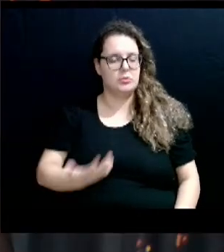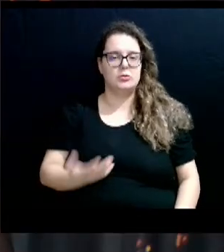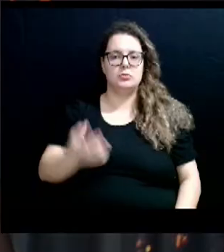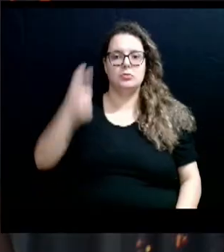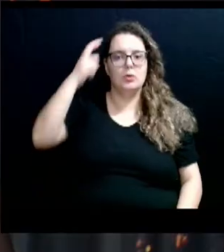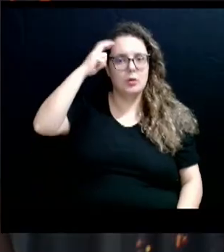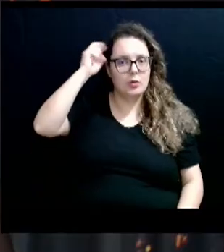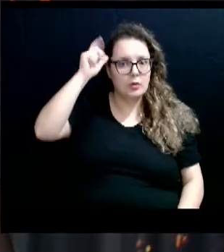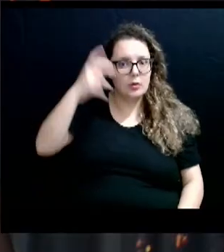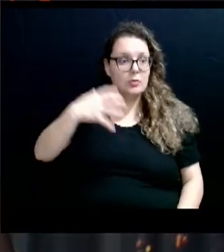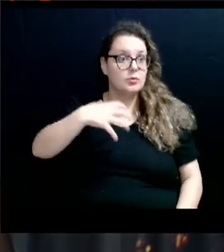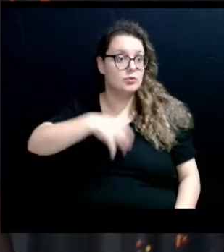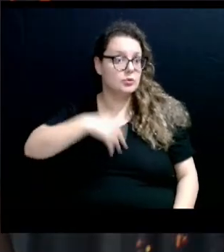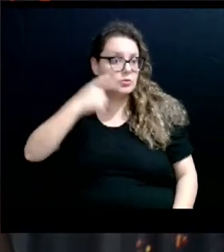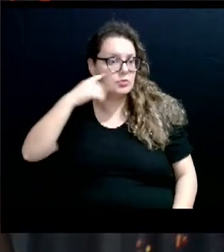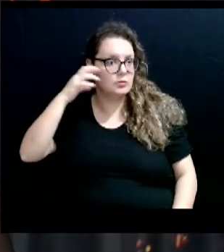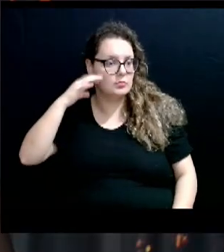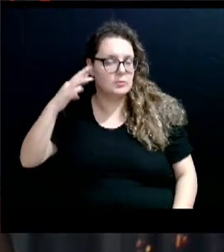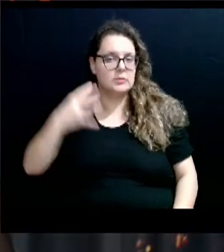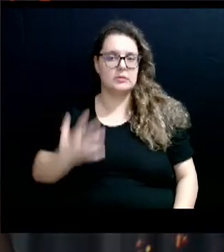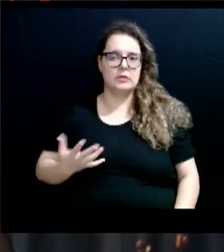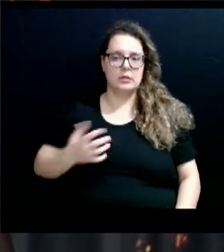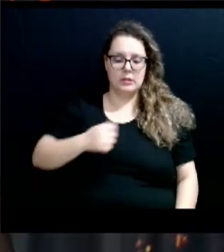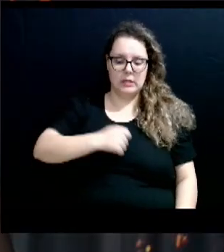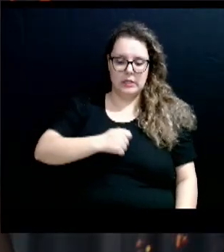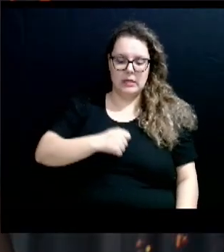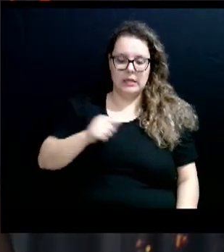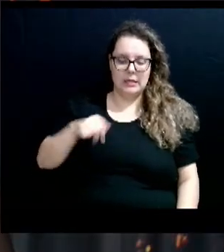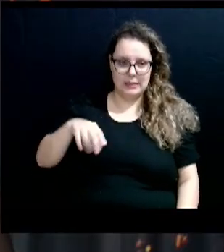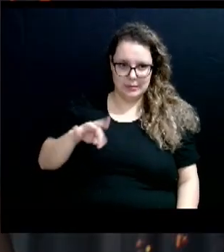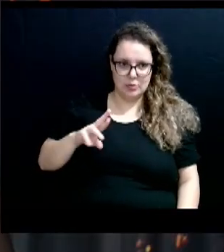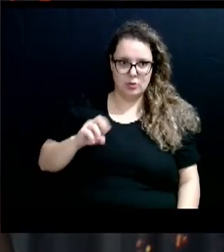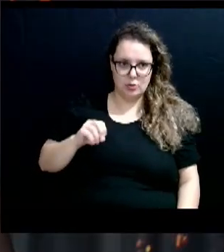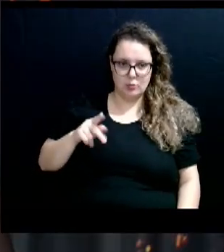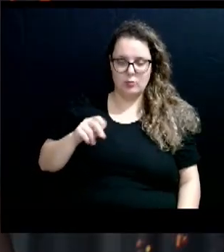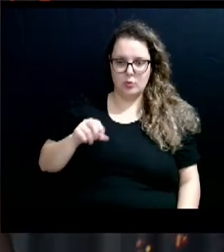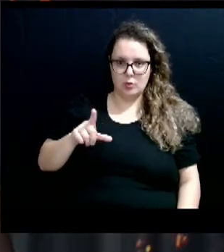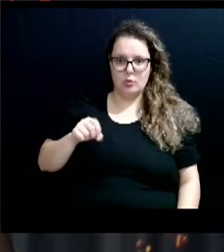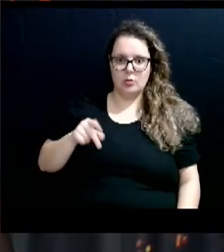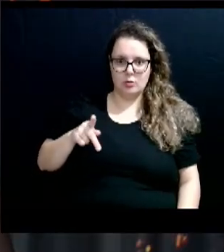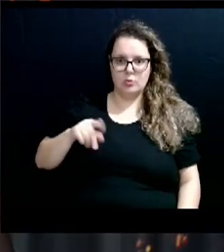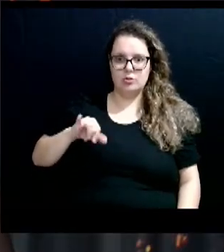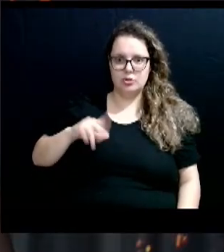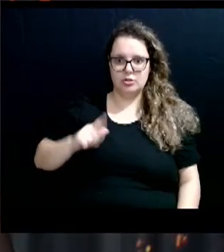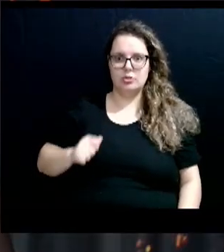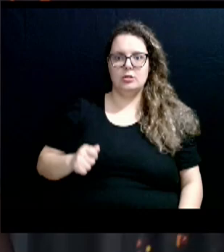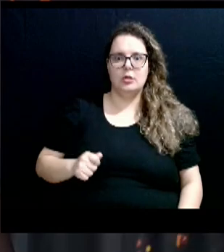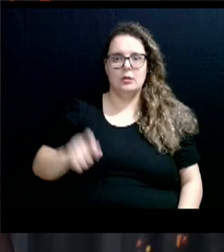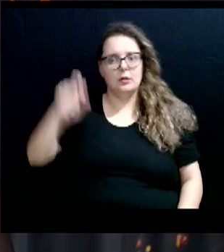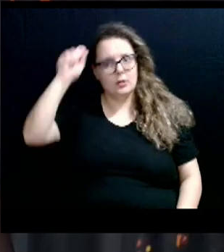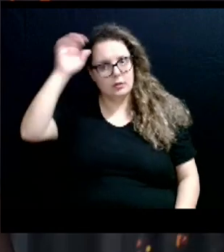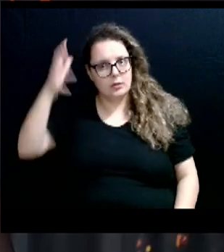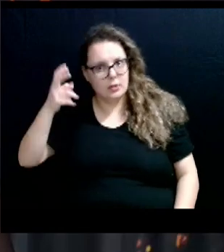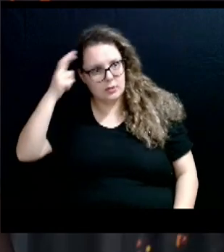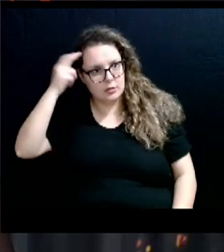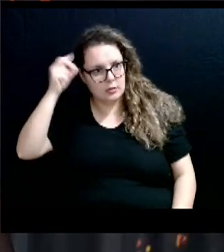pensar que a cultura afro-brasileira vai dar muita régua e compasso, né, para tomadas